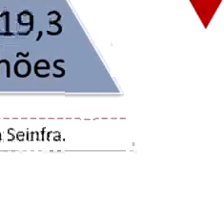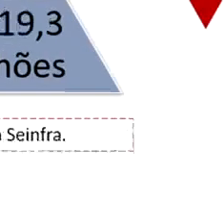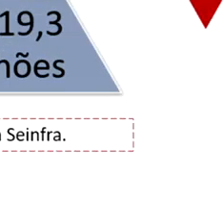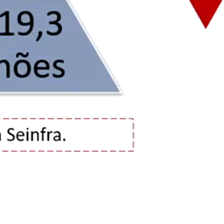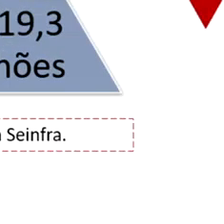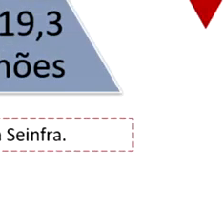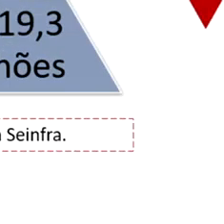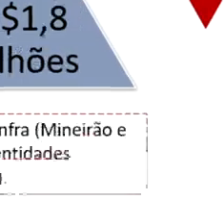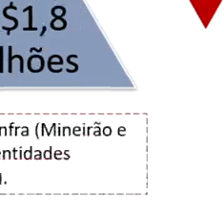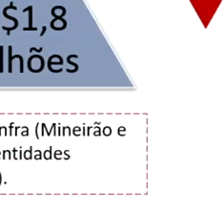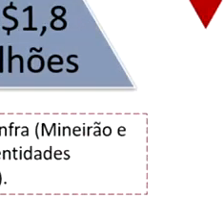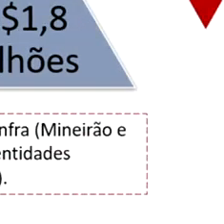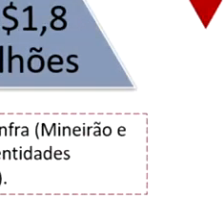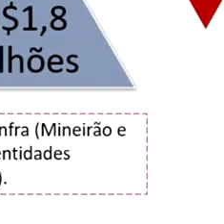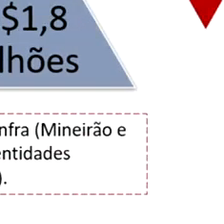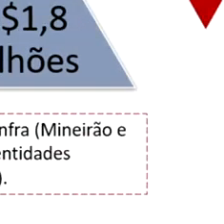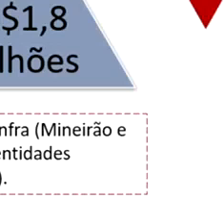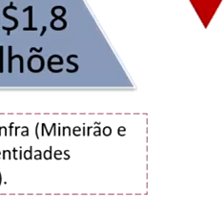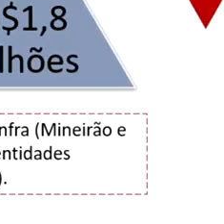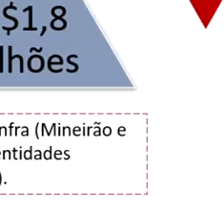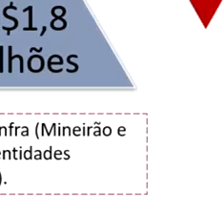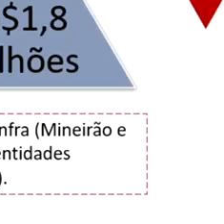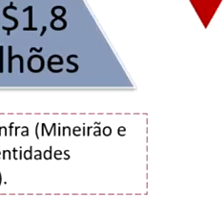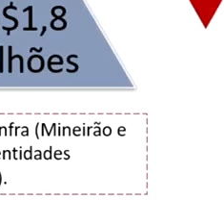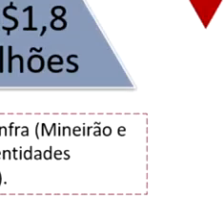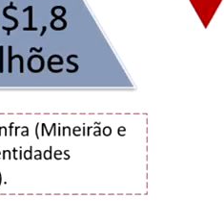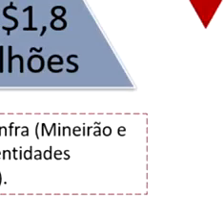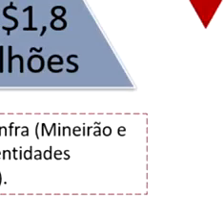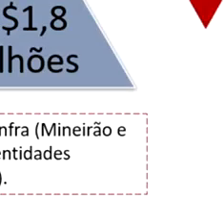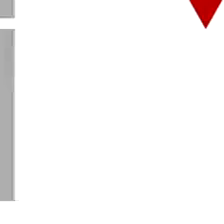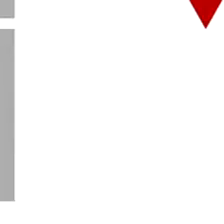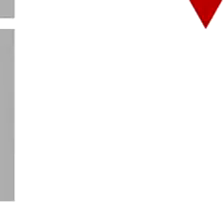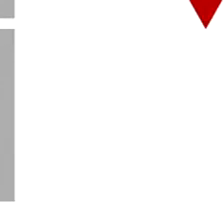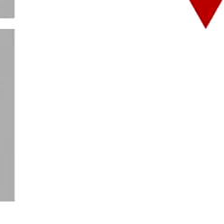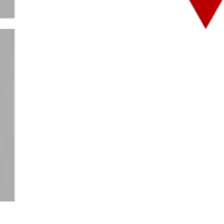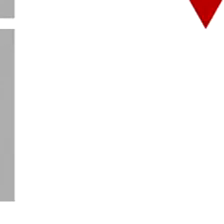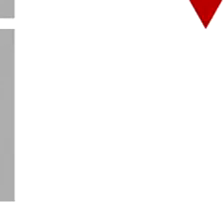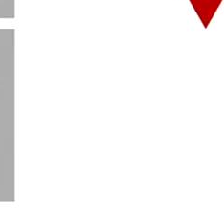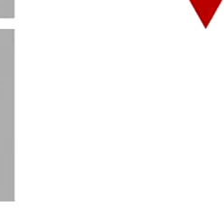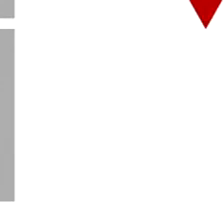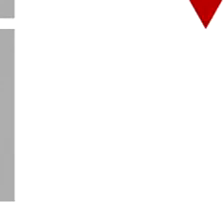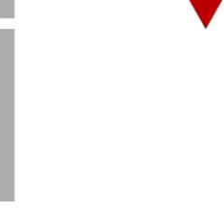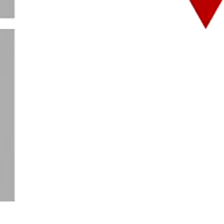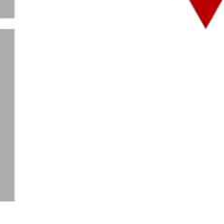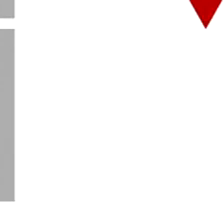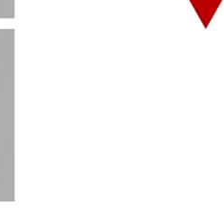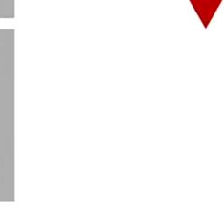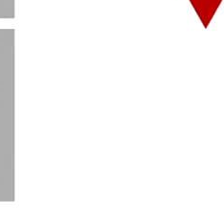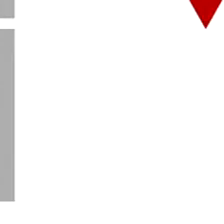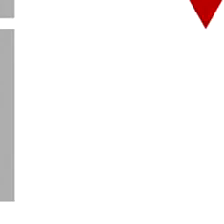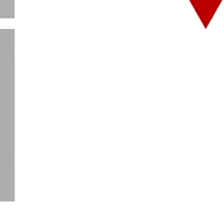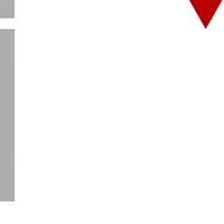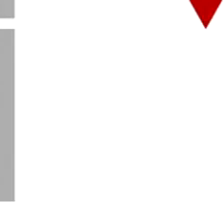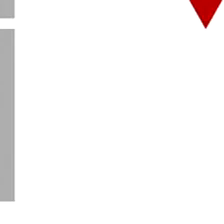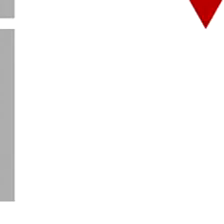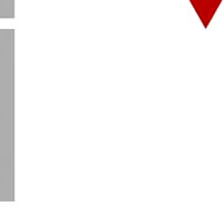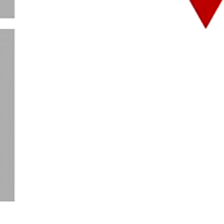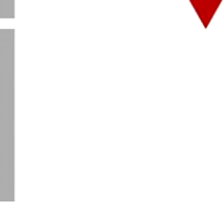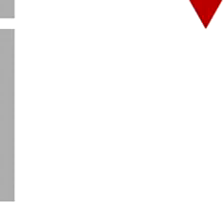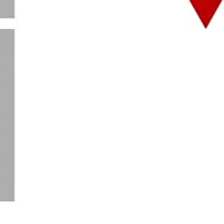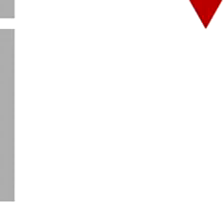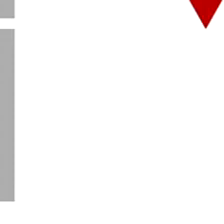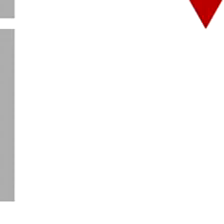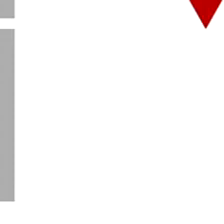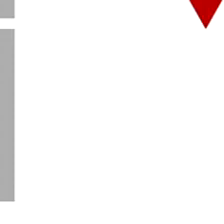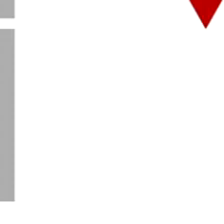se a gente falar que são 19 contratos de parceria né 21 bilhões de investimentos e quando a gente olha para o futuro né Nós estamos falando